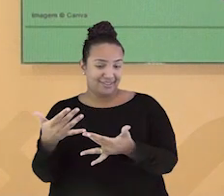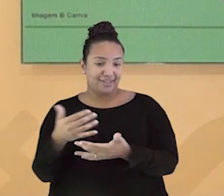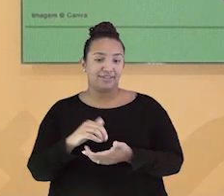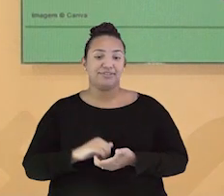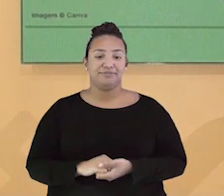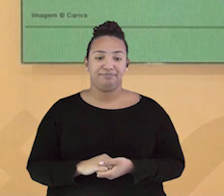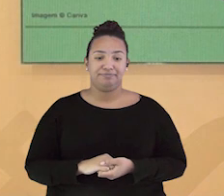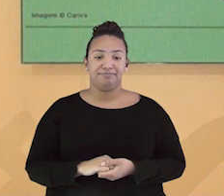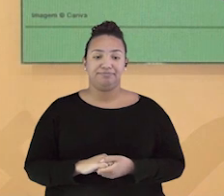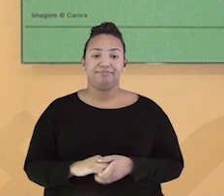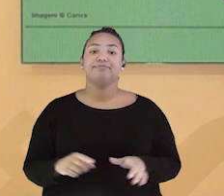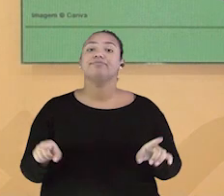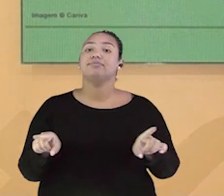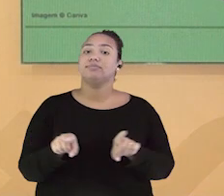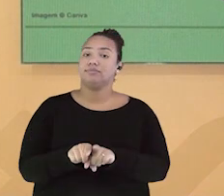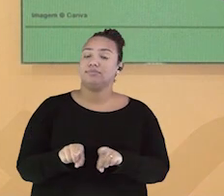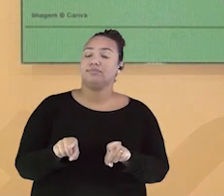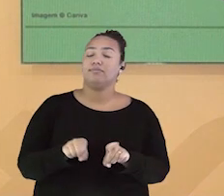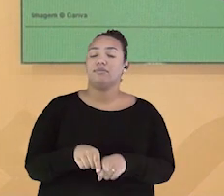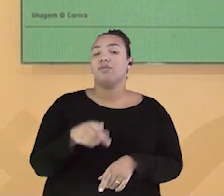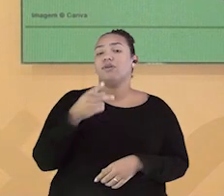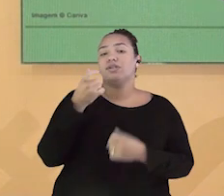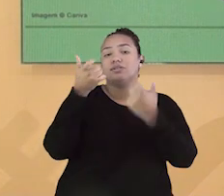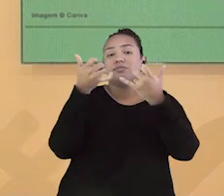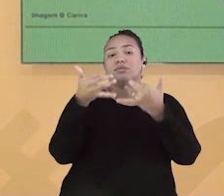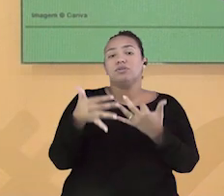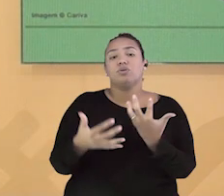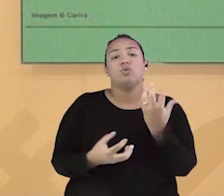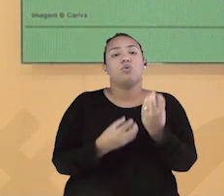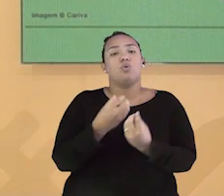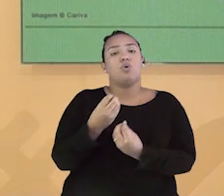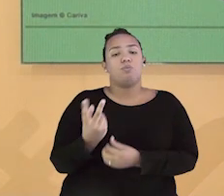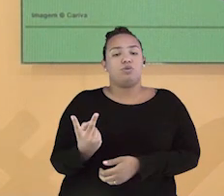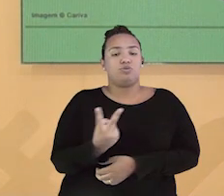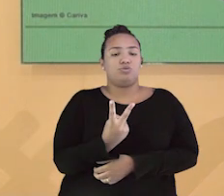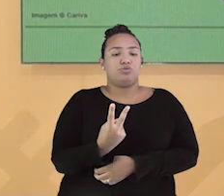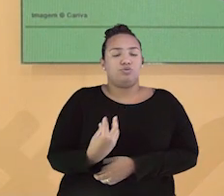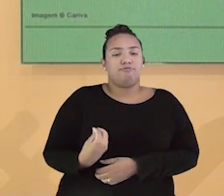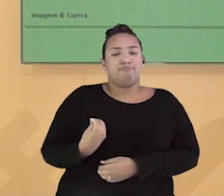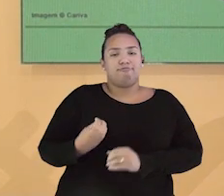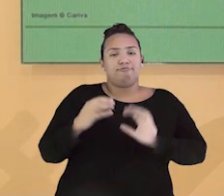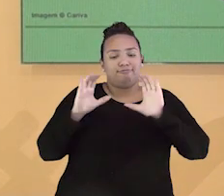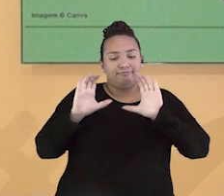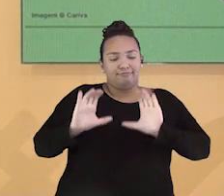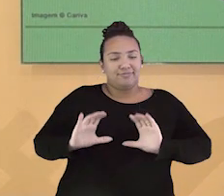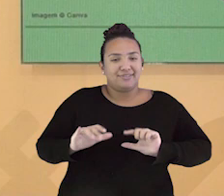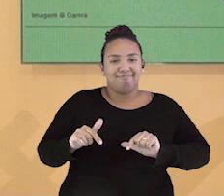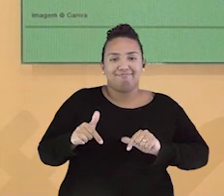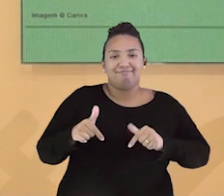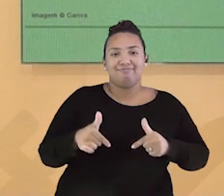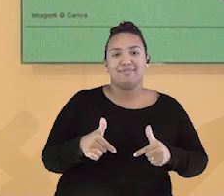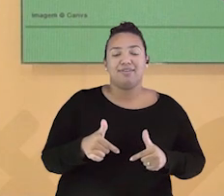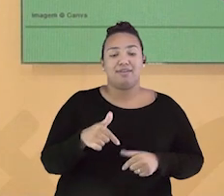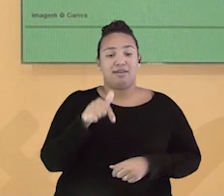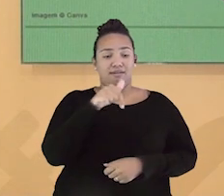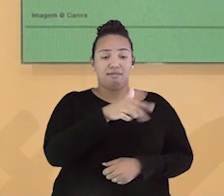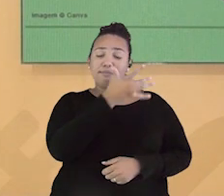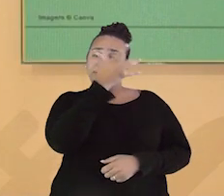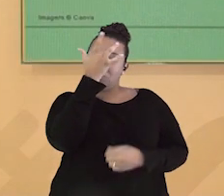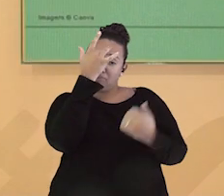Conversamos sobre como os dois modos de vida podem ser agradáveis, desde que a pessoa que vive naquele espaço esteja